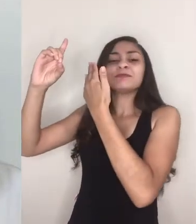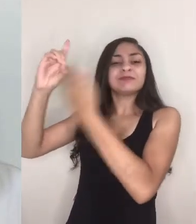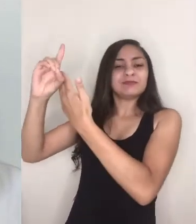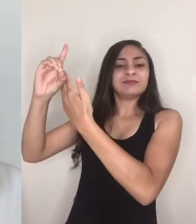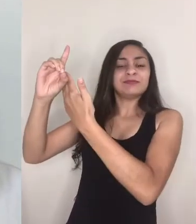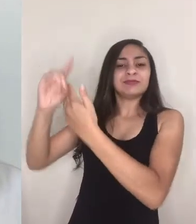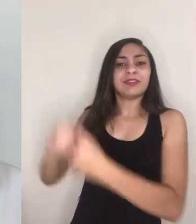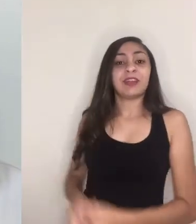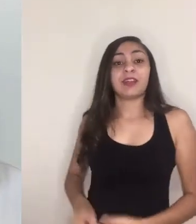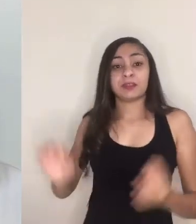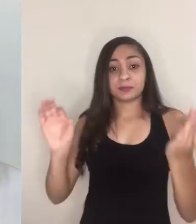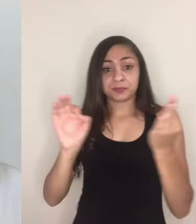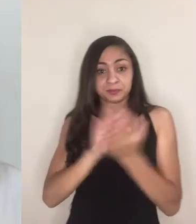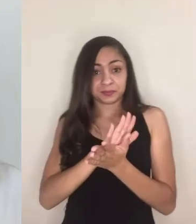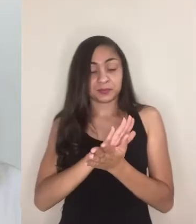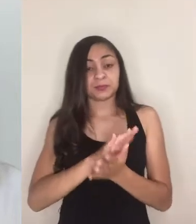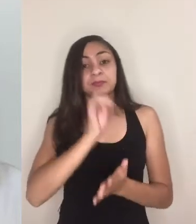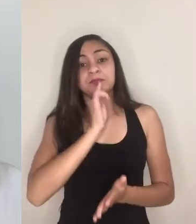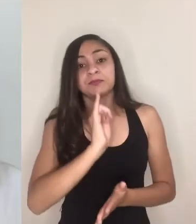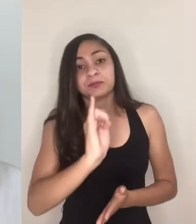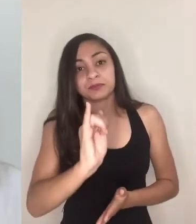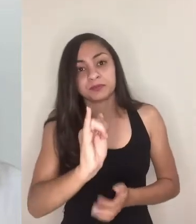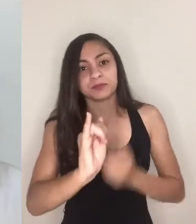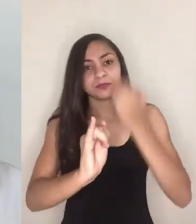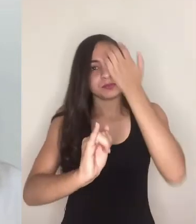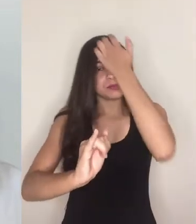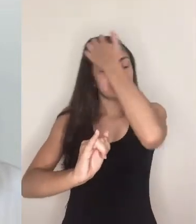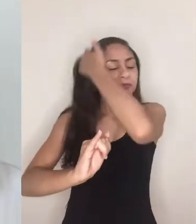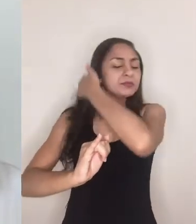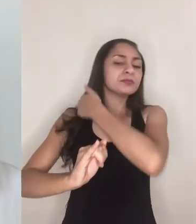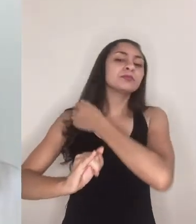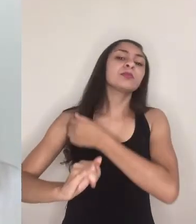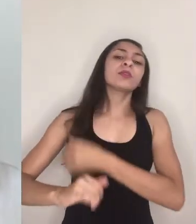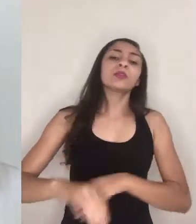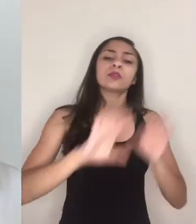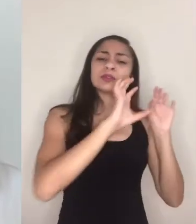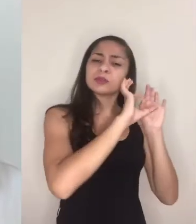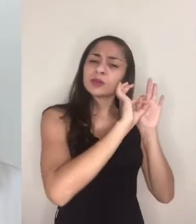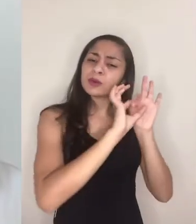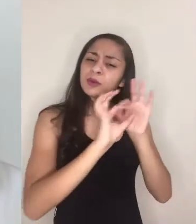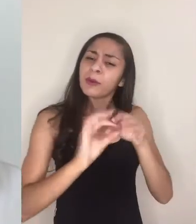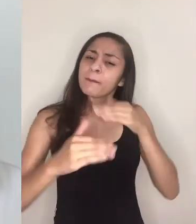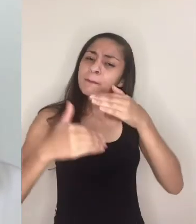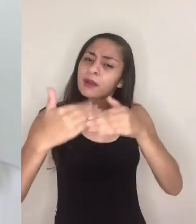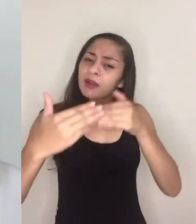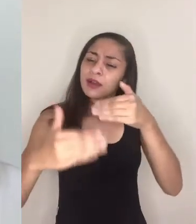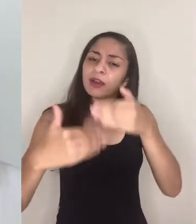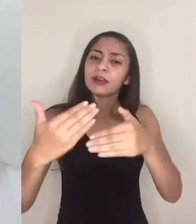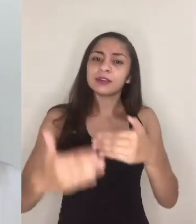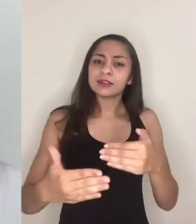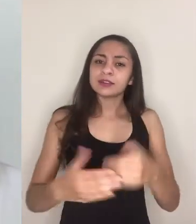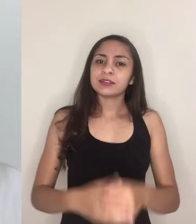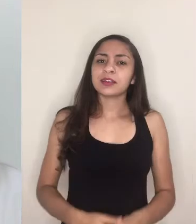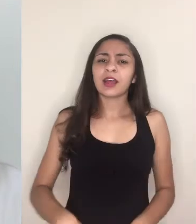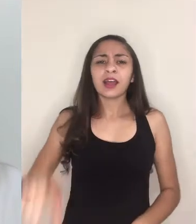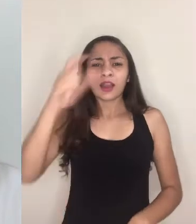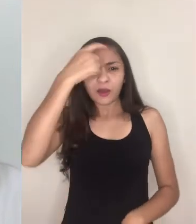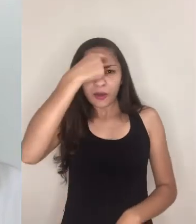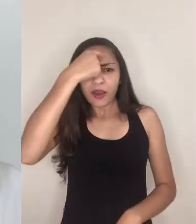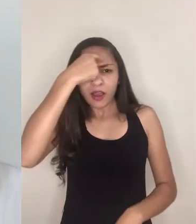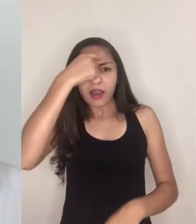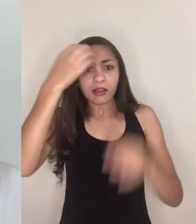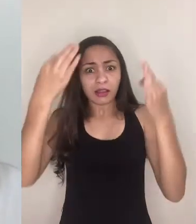a reflexão deste salmo dizendo que, depois disso tudo, quem em sã consciência